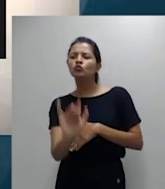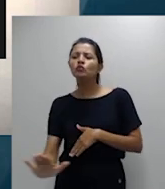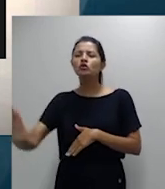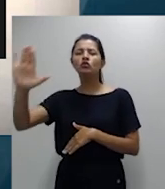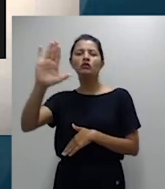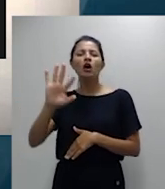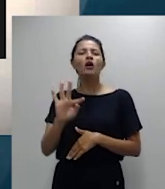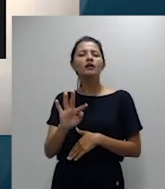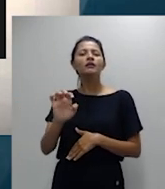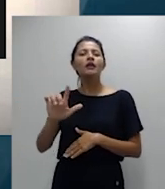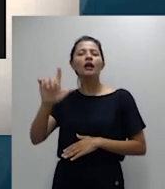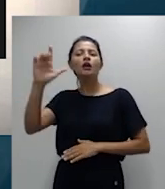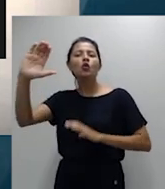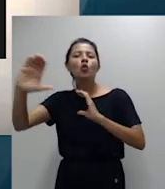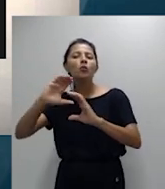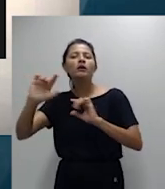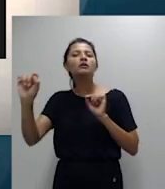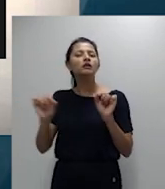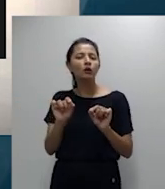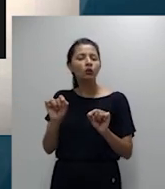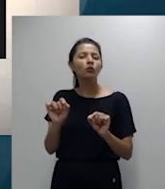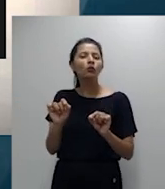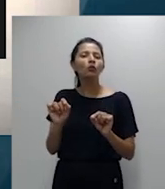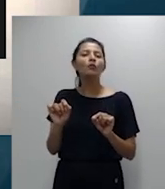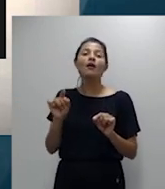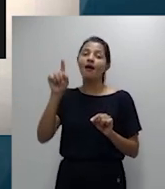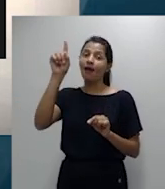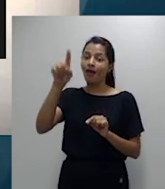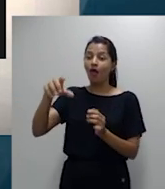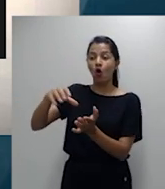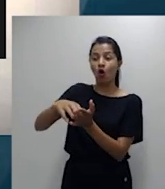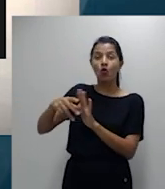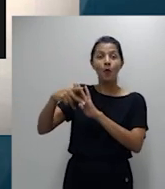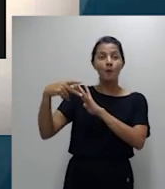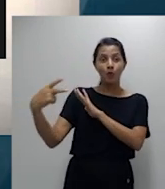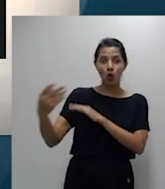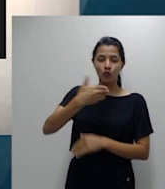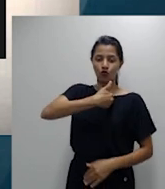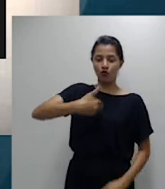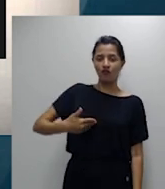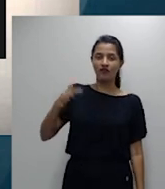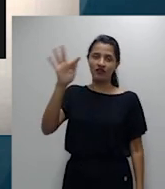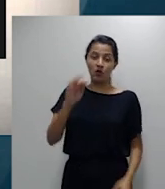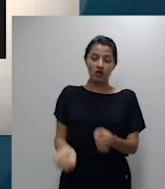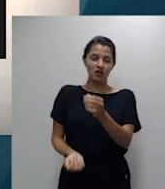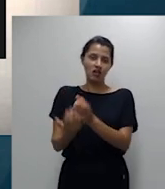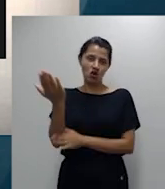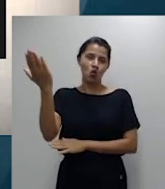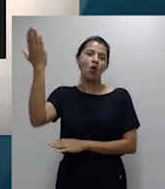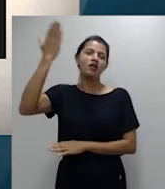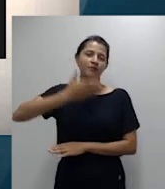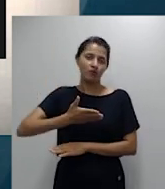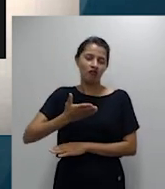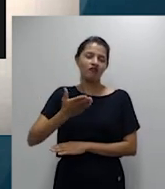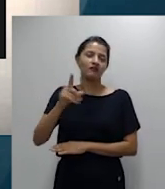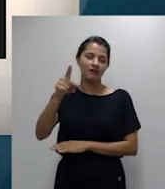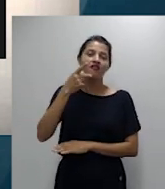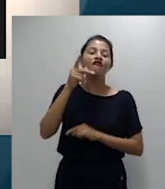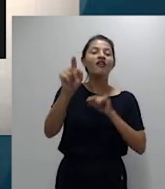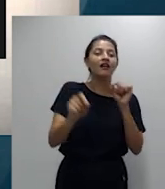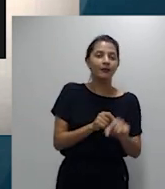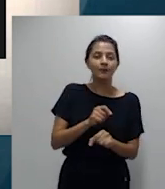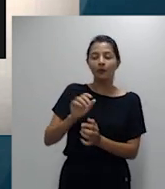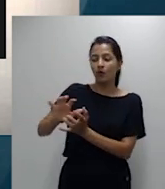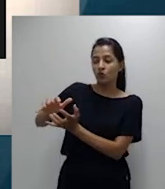telecomunicações que é um órgão do governo federal e que produziu a prova disso o seguinte os satélites